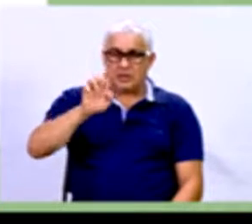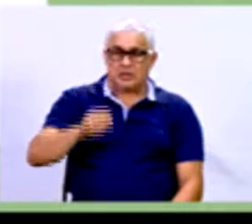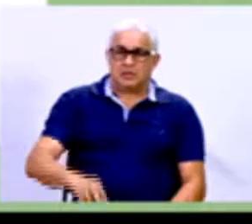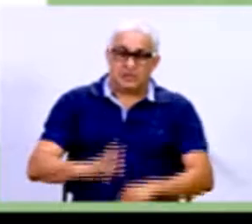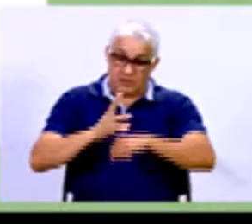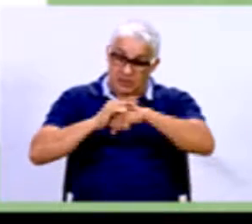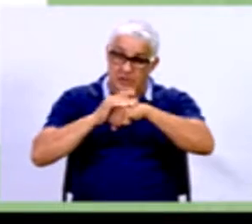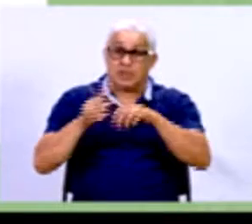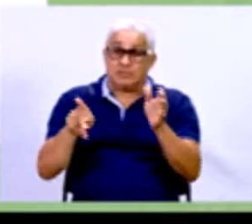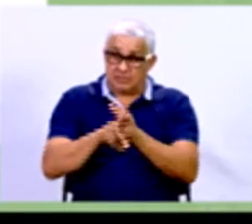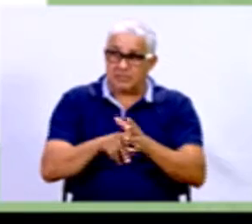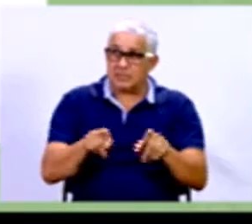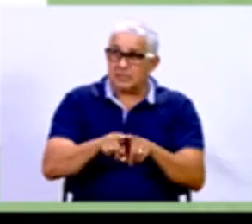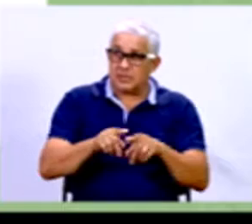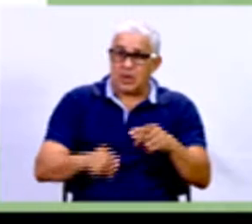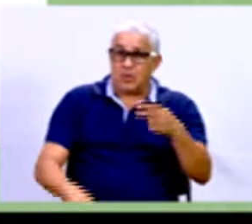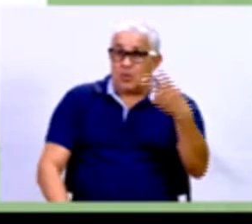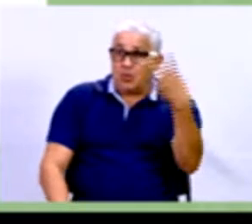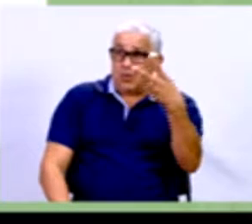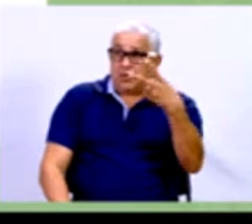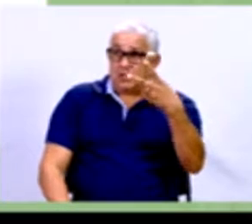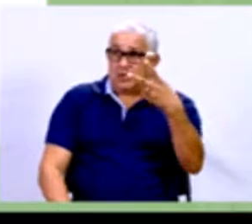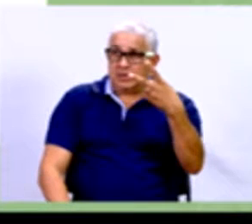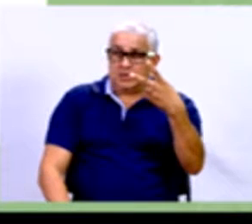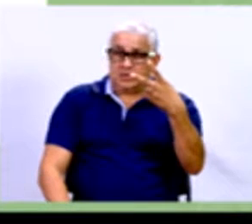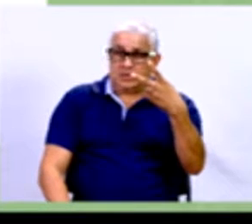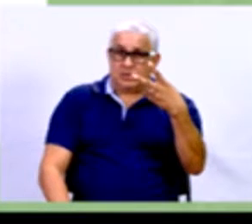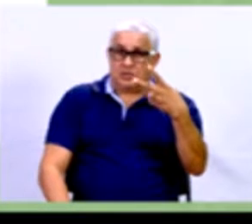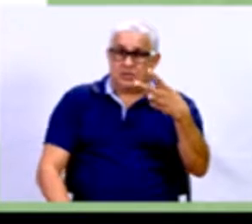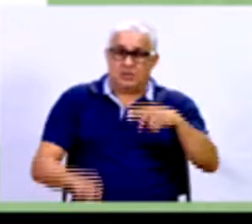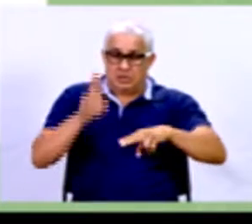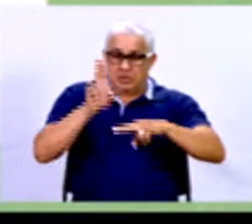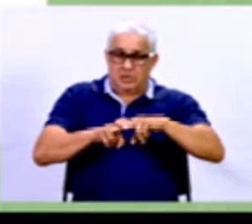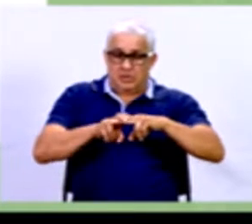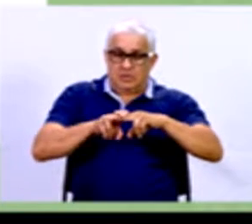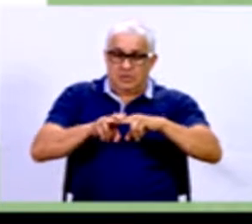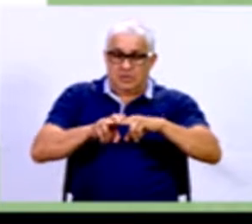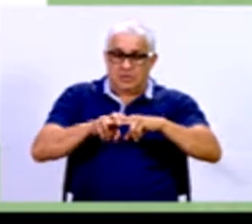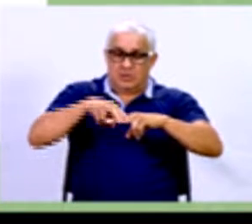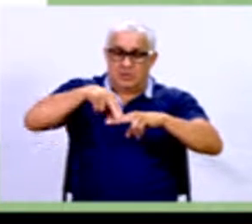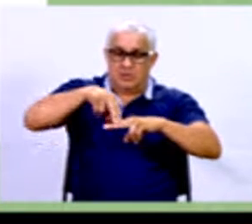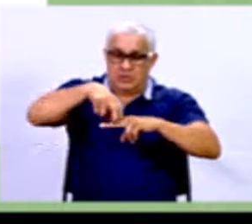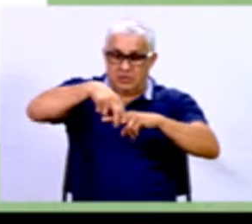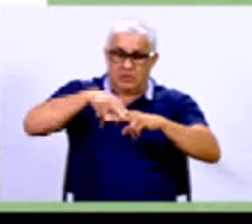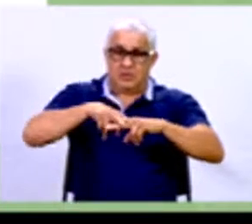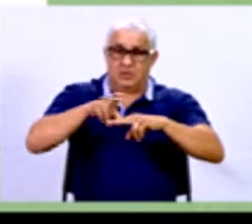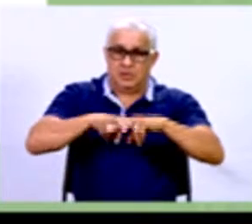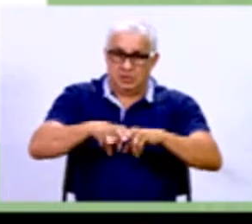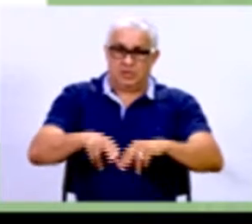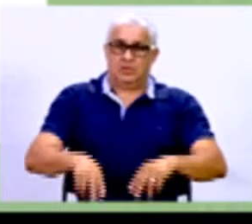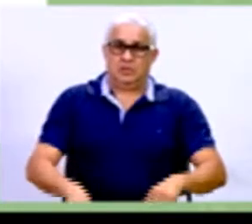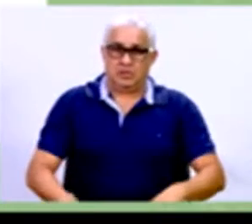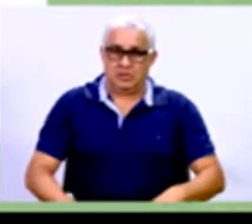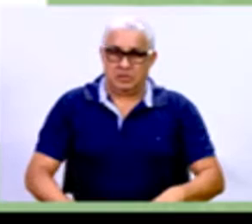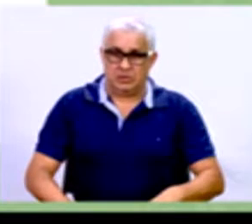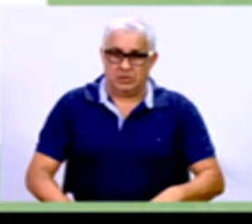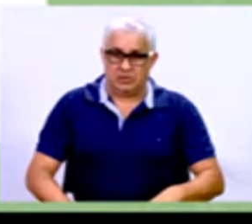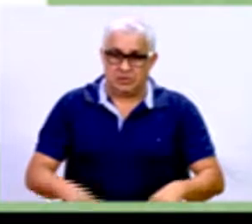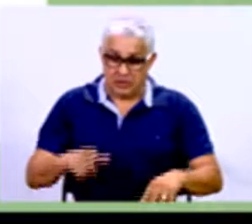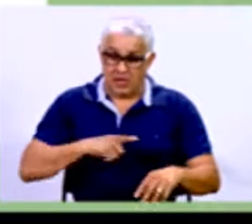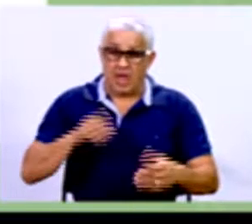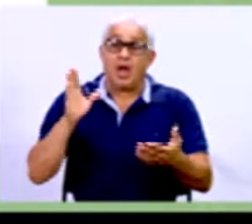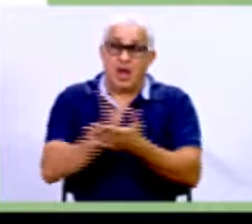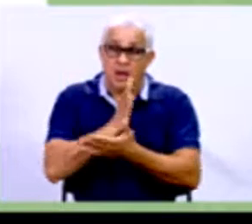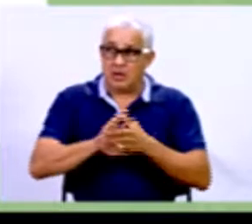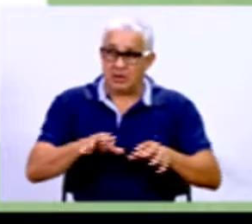Olha só como é que esse cidadão está. Ele não encosta a coluna na cadeira. Eu tenho certeza que tem aluno agora que está fazendo